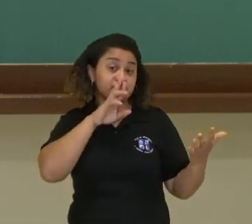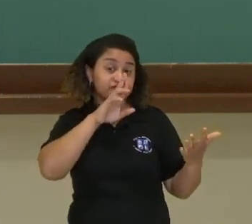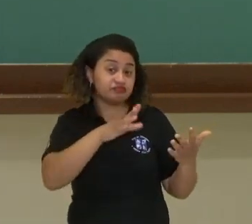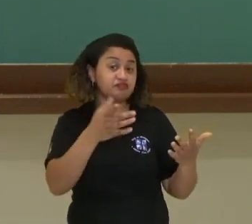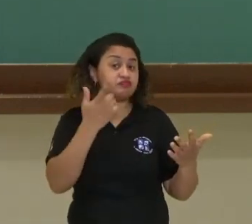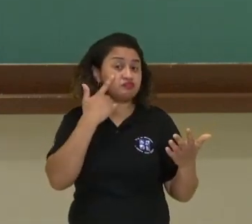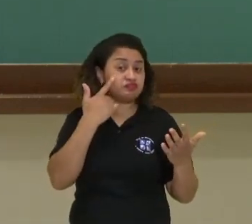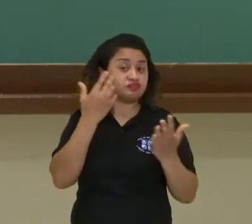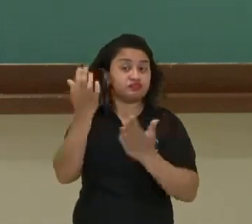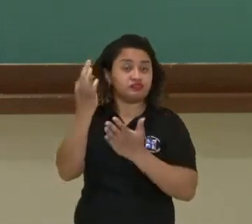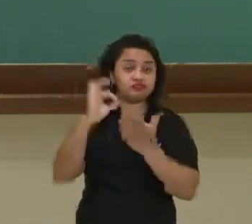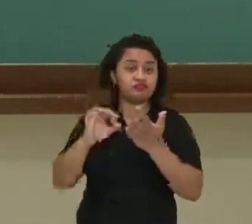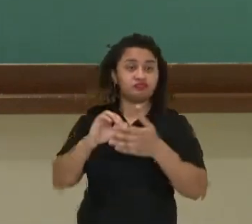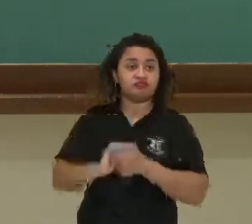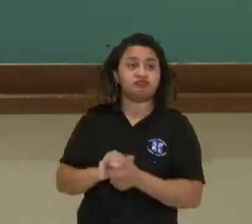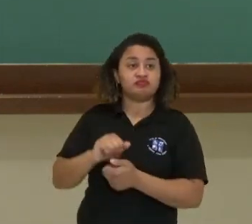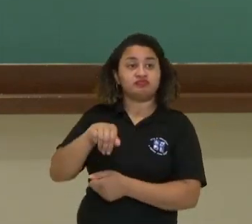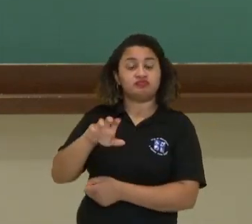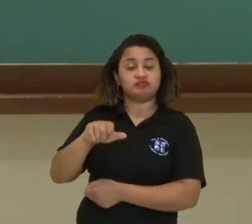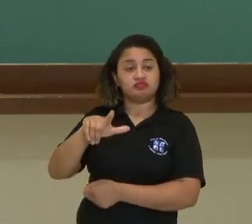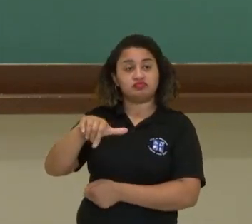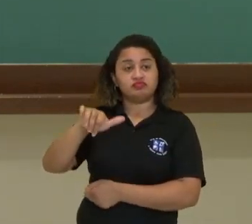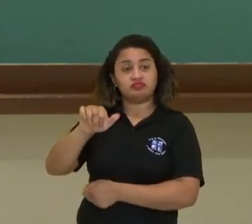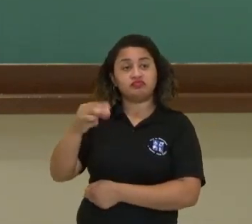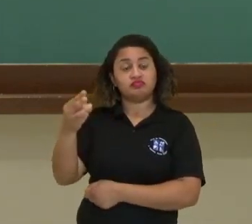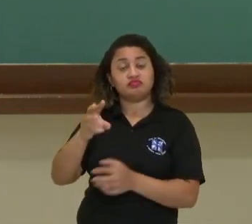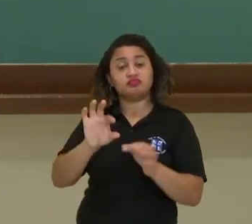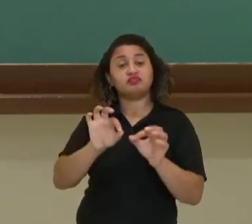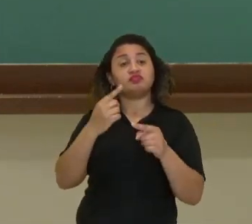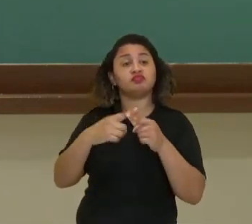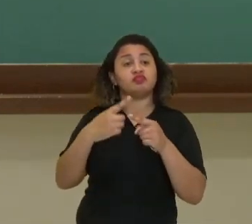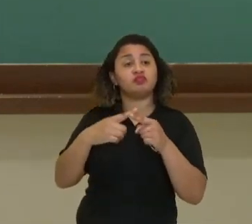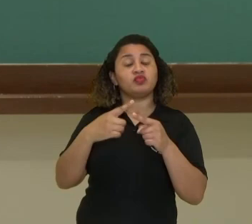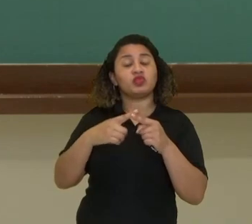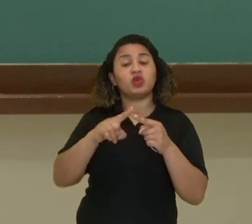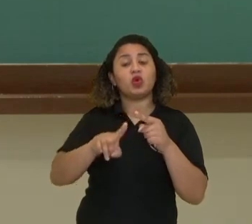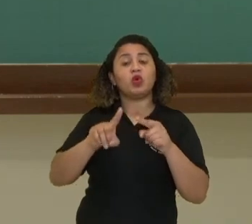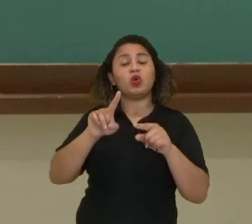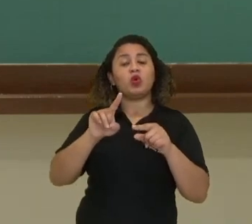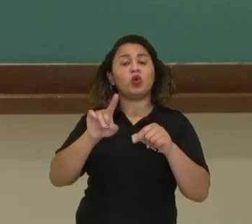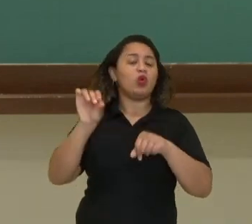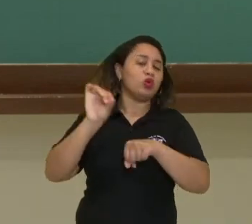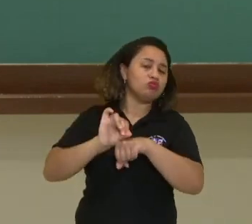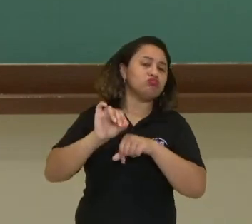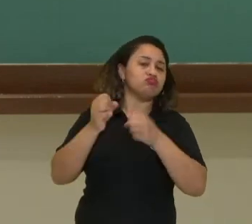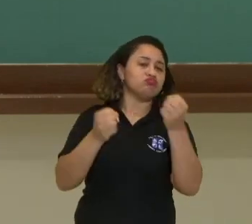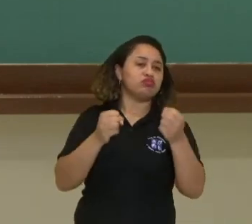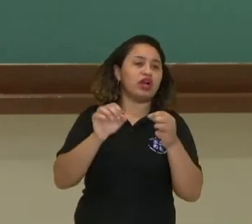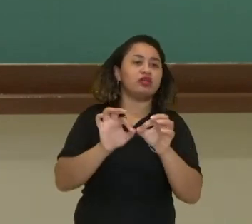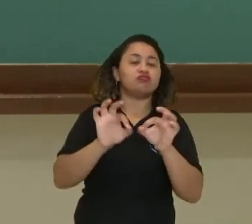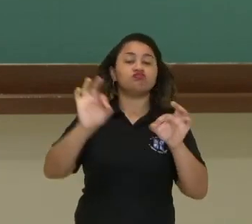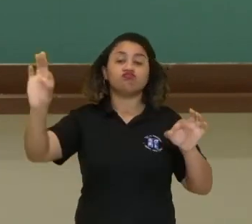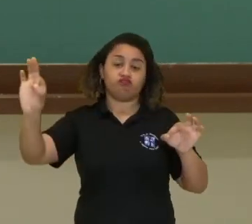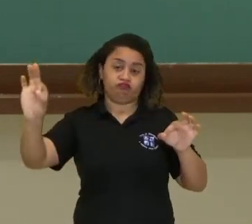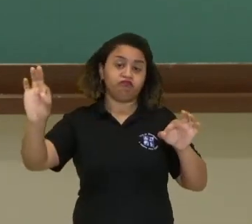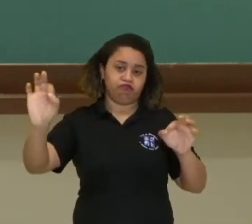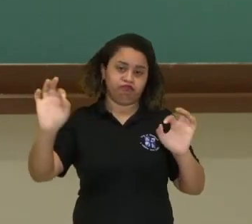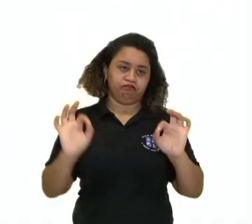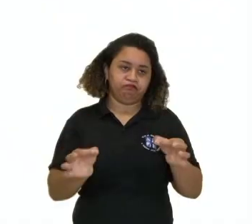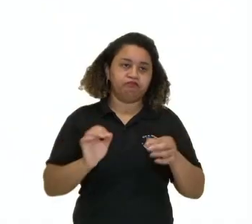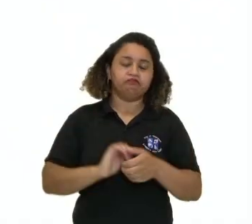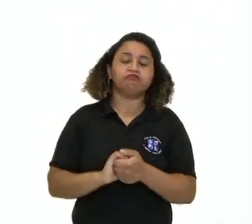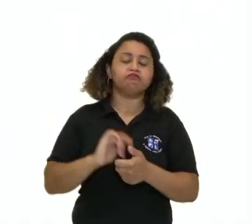vamos ver é o naquele que a terceira pessoa de quem se fala o objeto 51 se encontra afastado